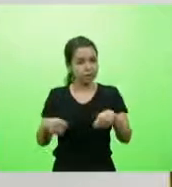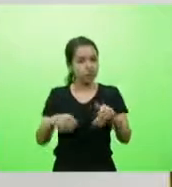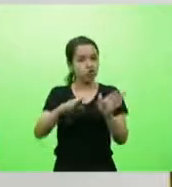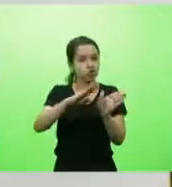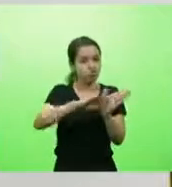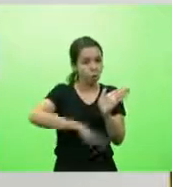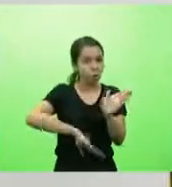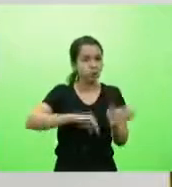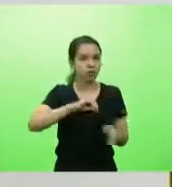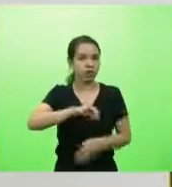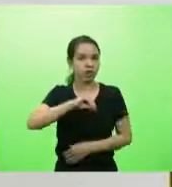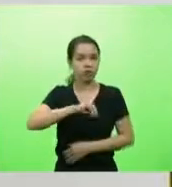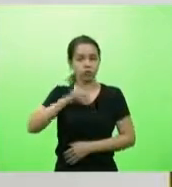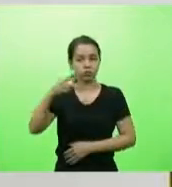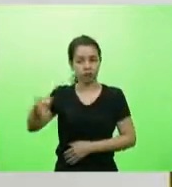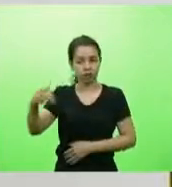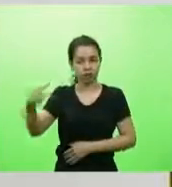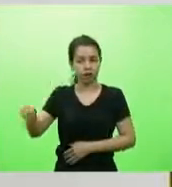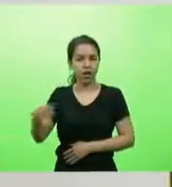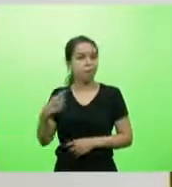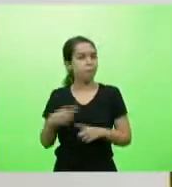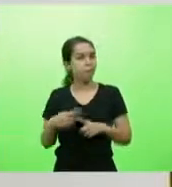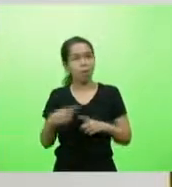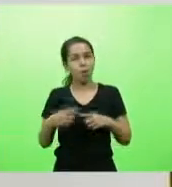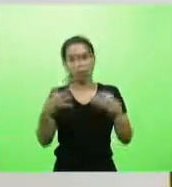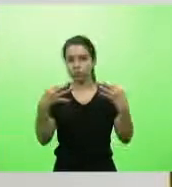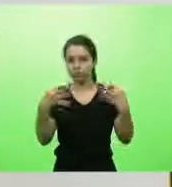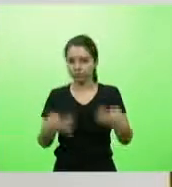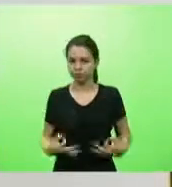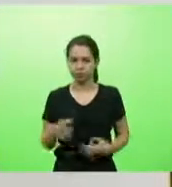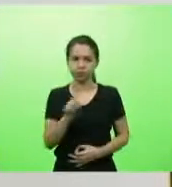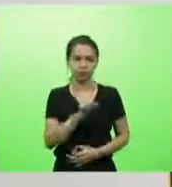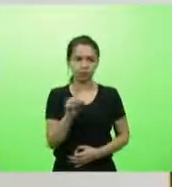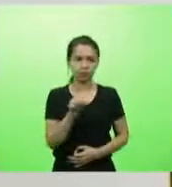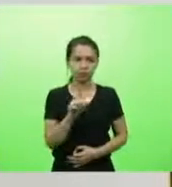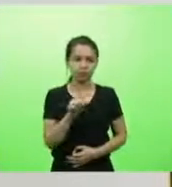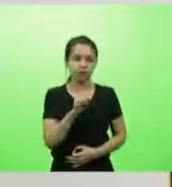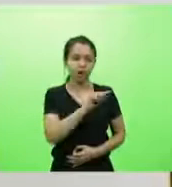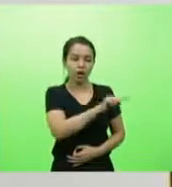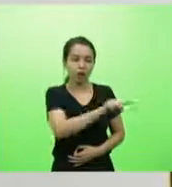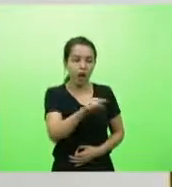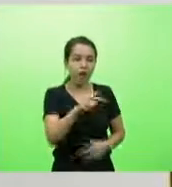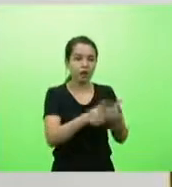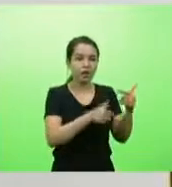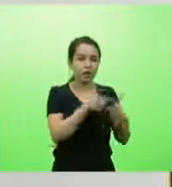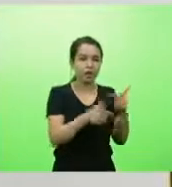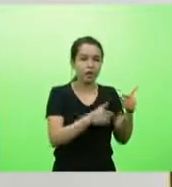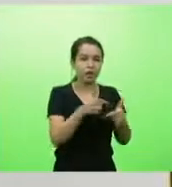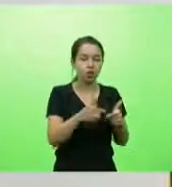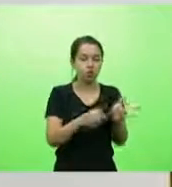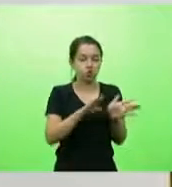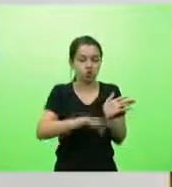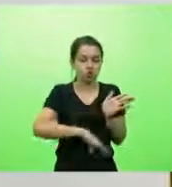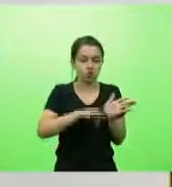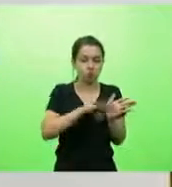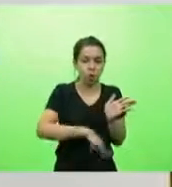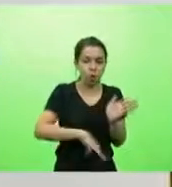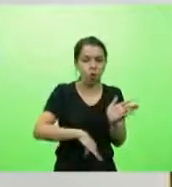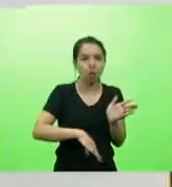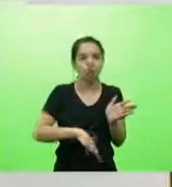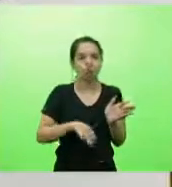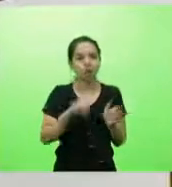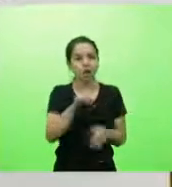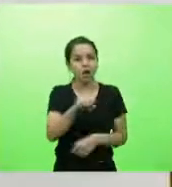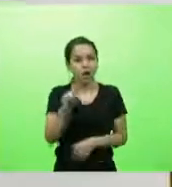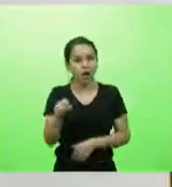porque não é justo o trabalhador receber desconto, o trabalhador ter